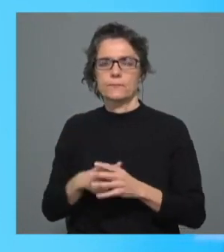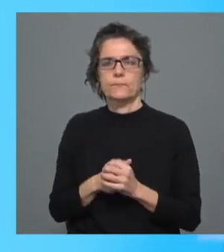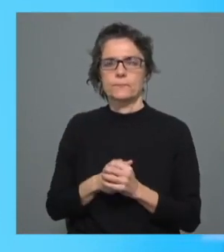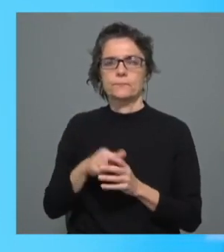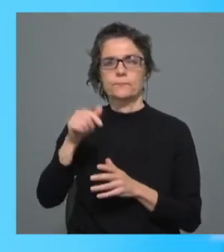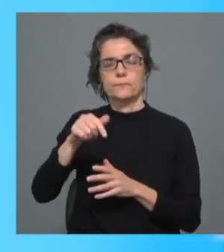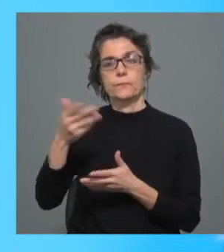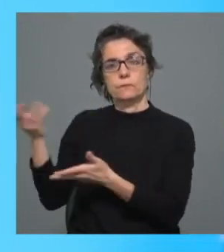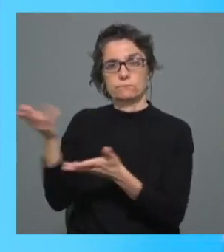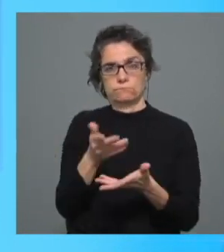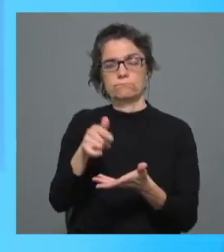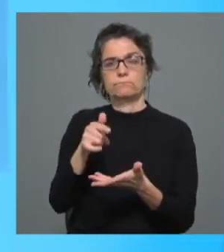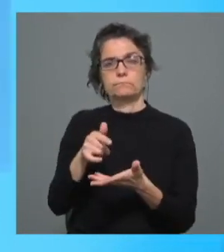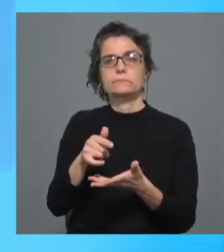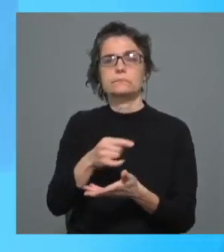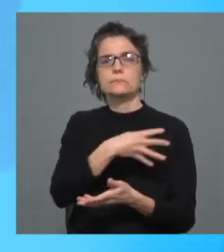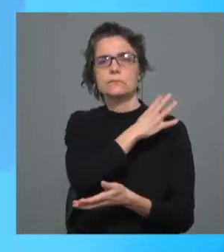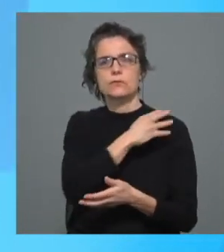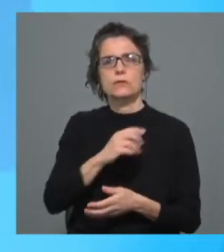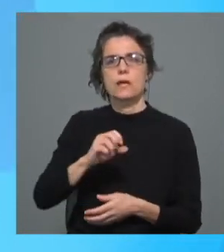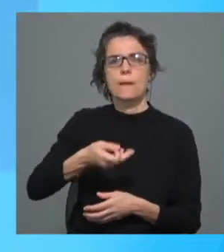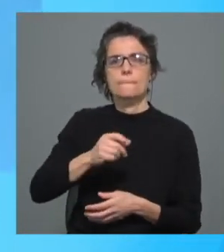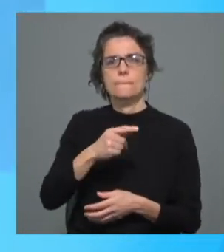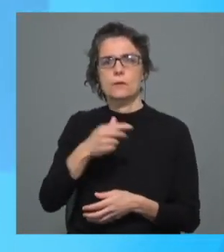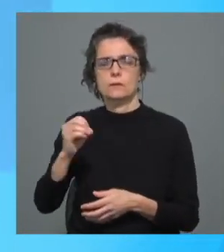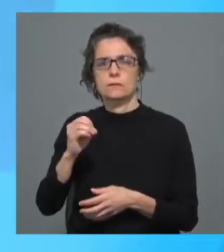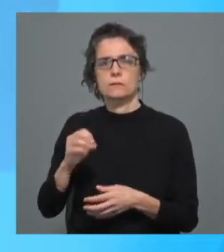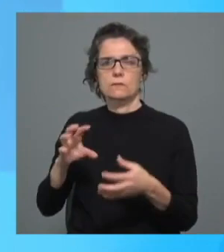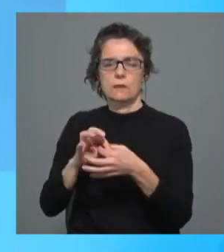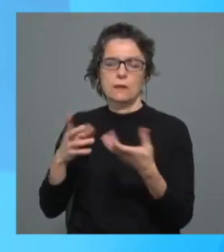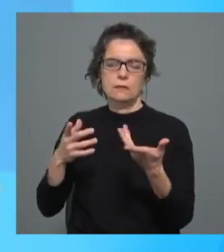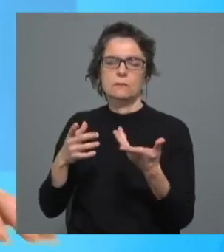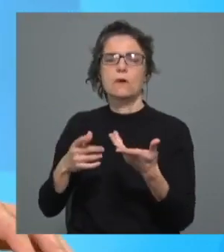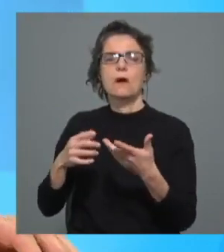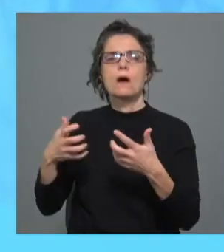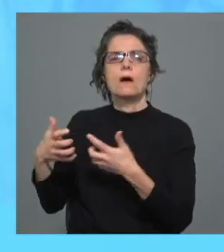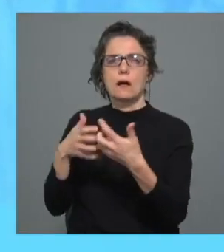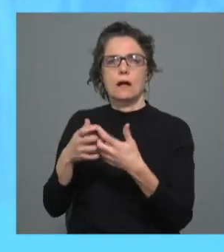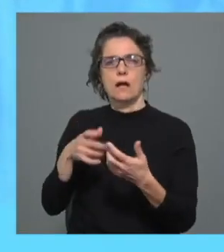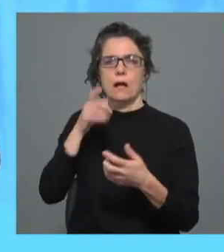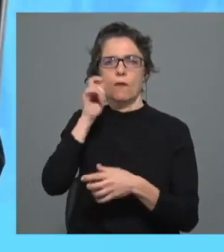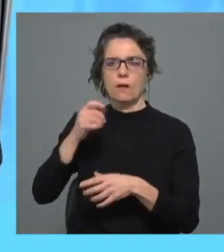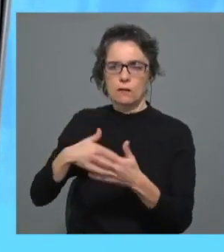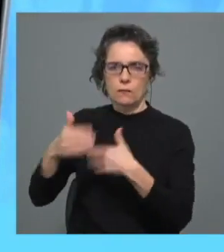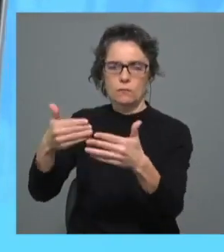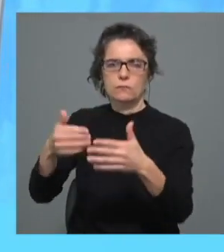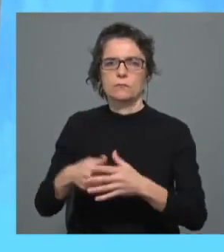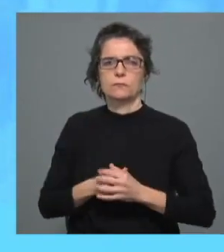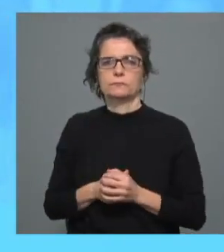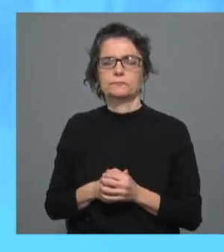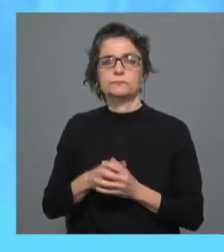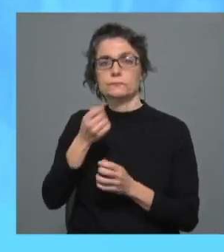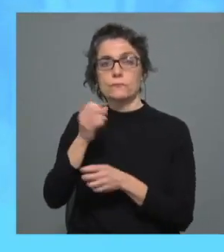Falamos agora com o general Luís Valença Pinto sobre o conflito que permanece na Ucrânia. Sr. General, boa tarde. Obrigado por estar no